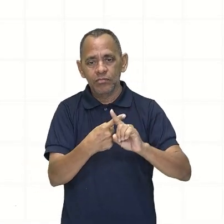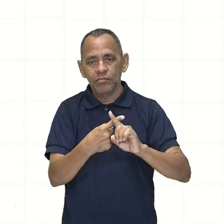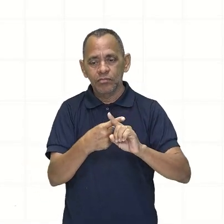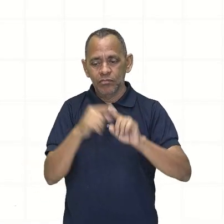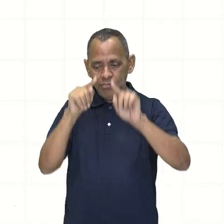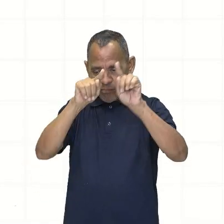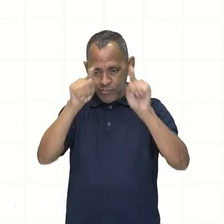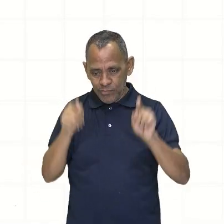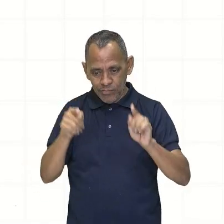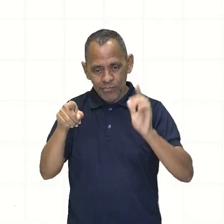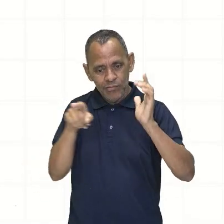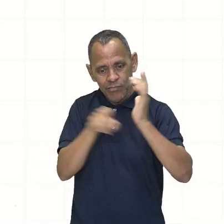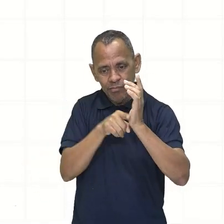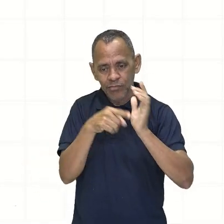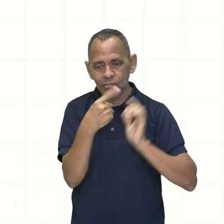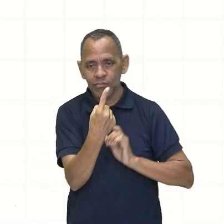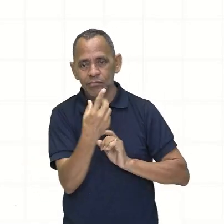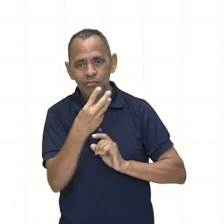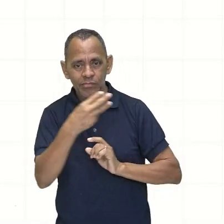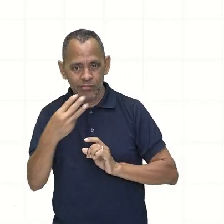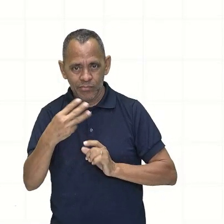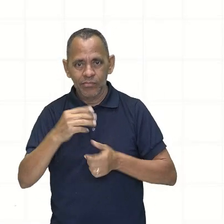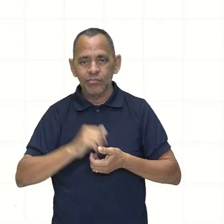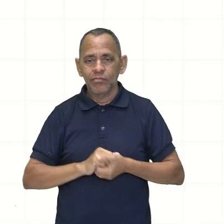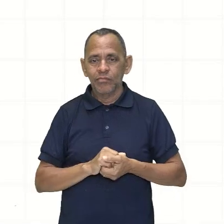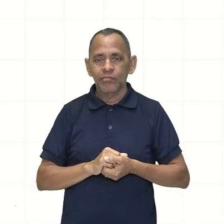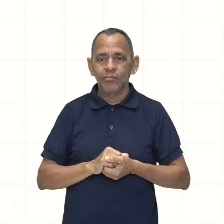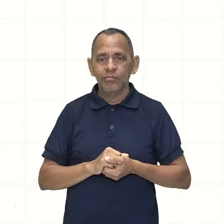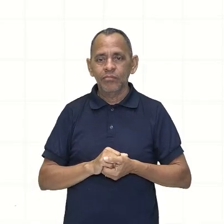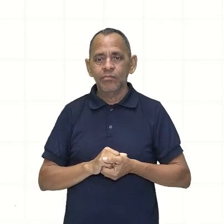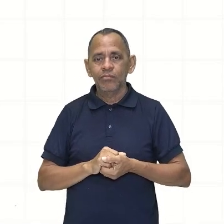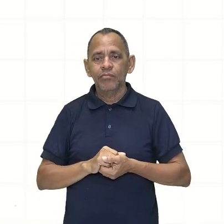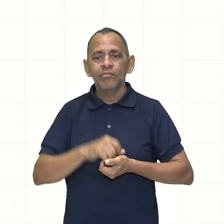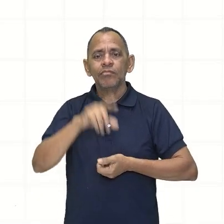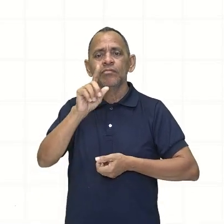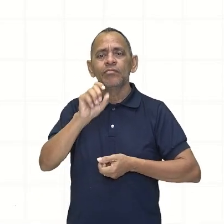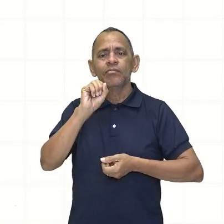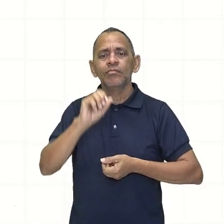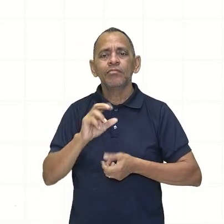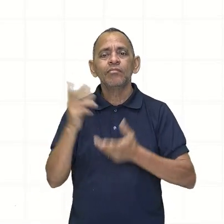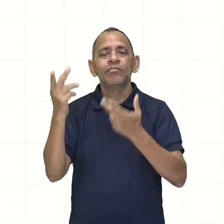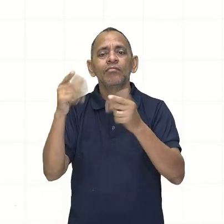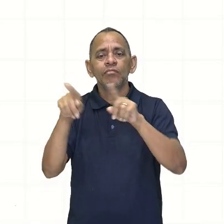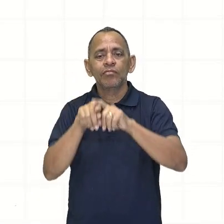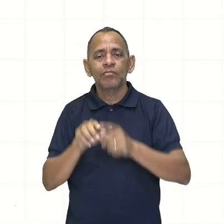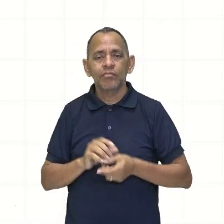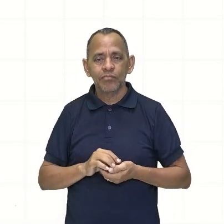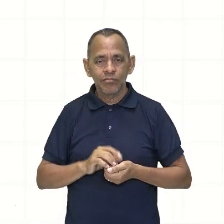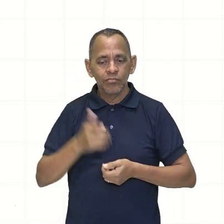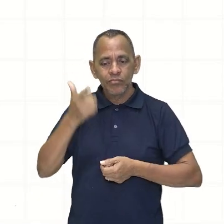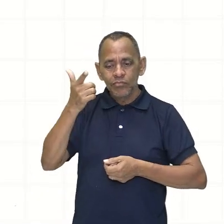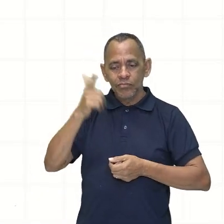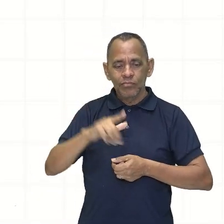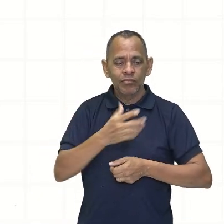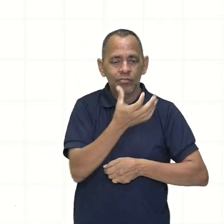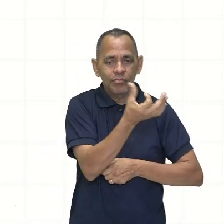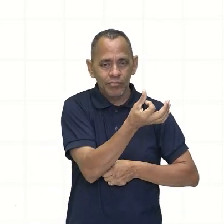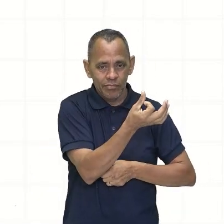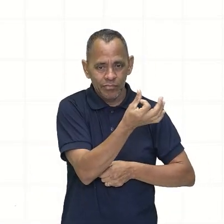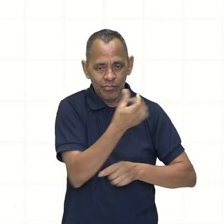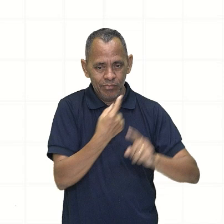menos 133 é o mesmo do que eu repetir 6 vezes, né? O